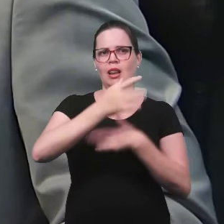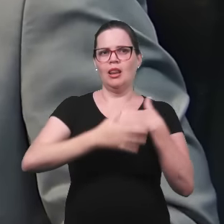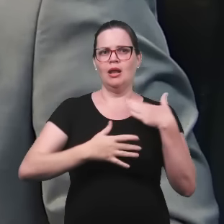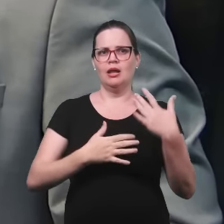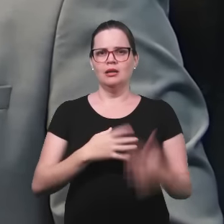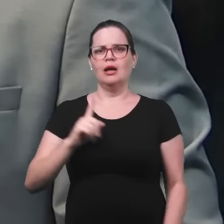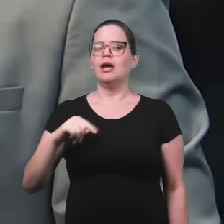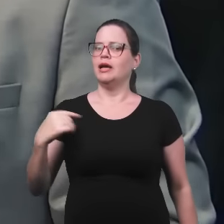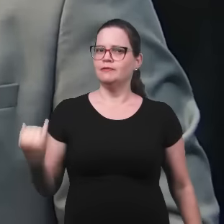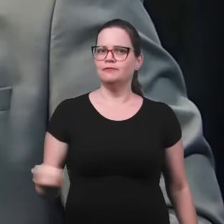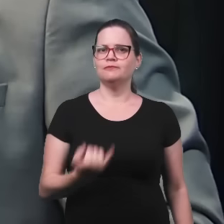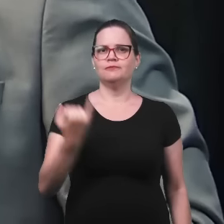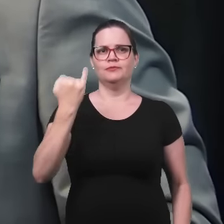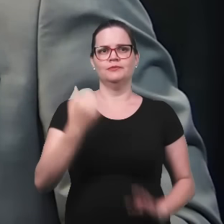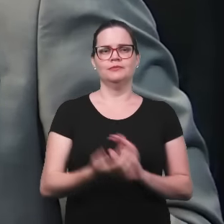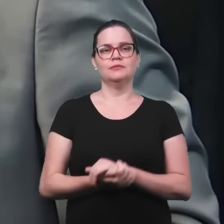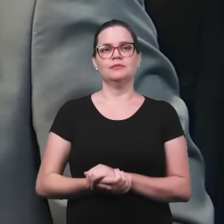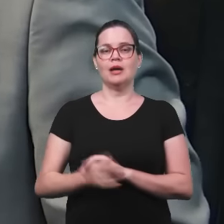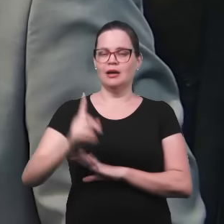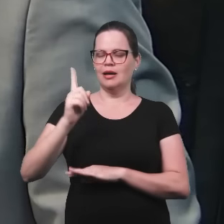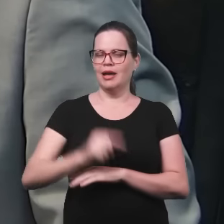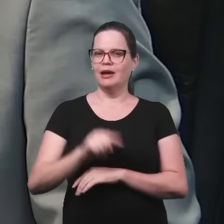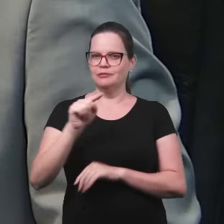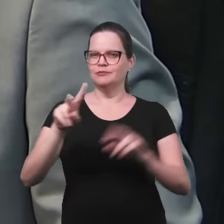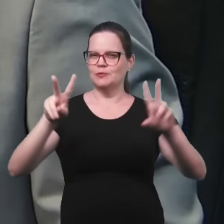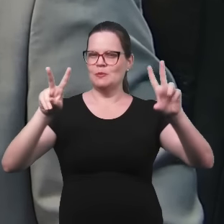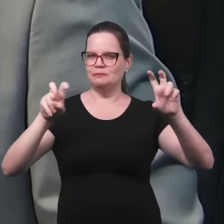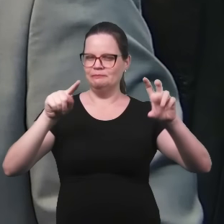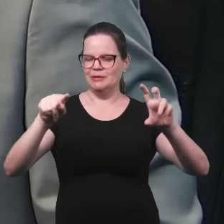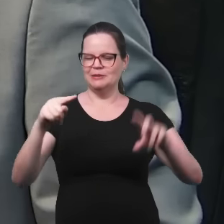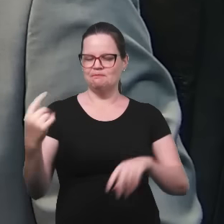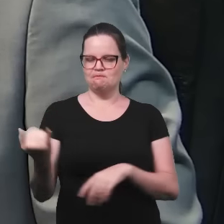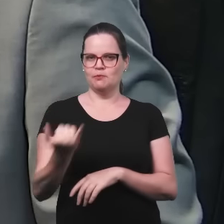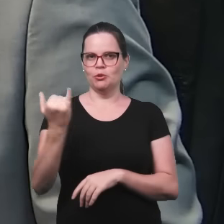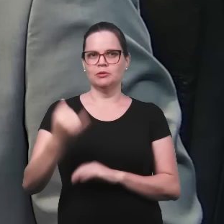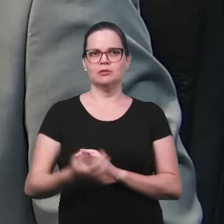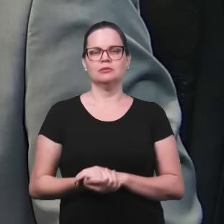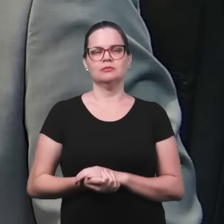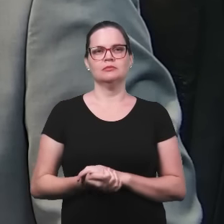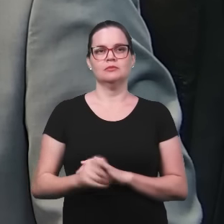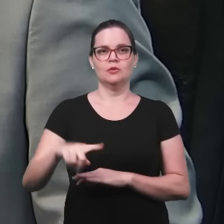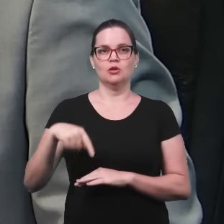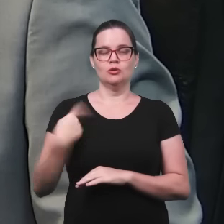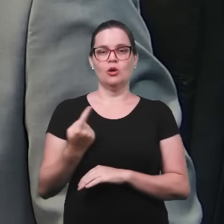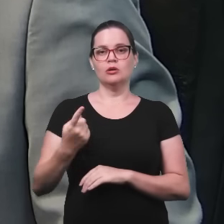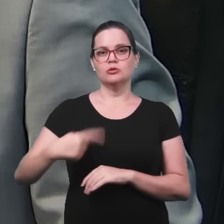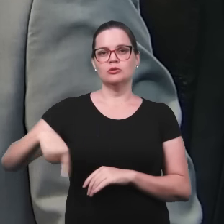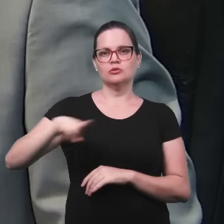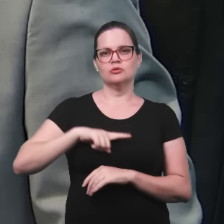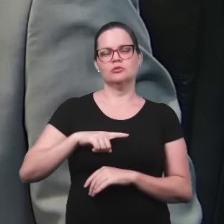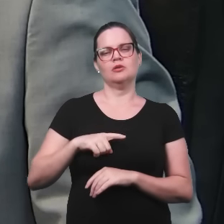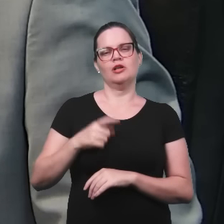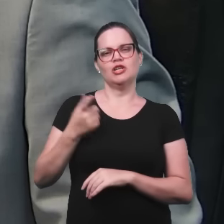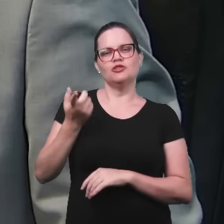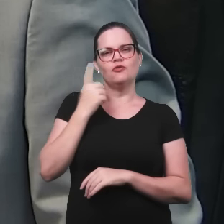fundamental. Fundamental. É o ponto aí que usamos hoje uma expressão muito comum hoje